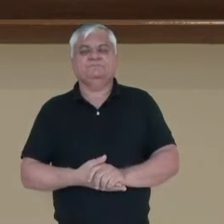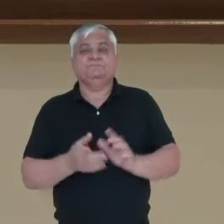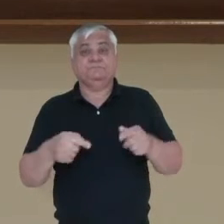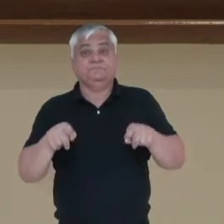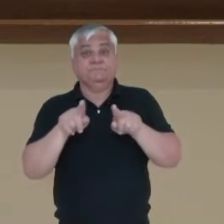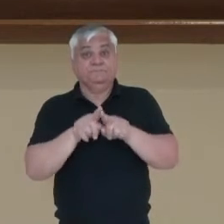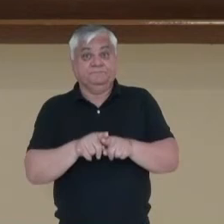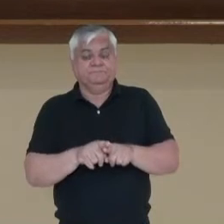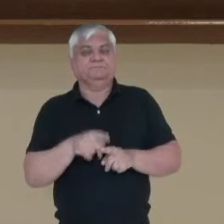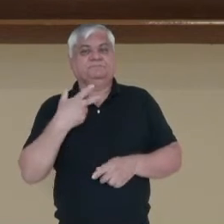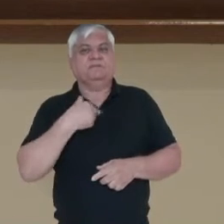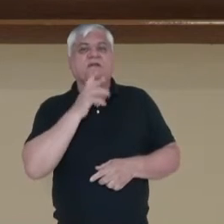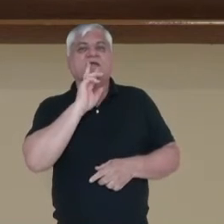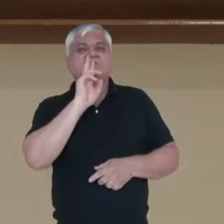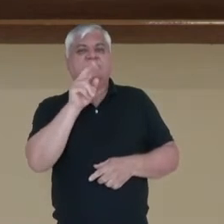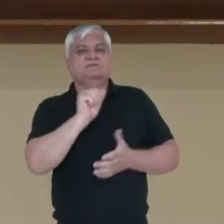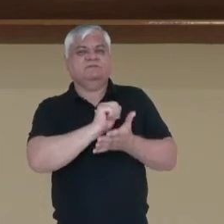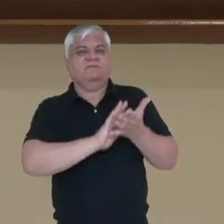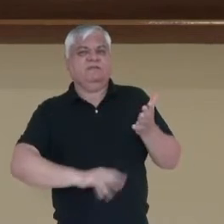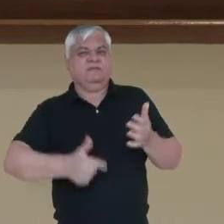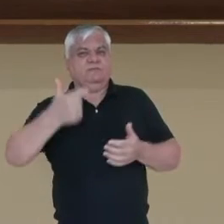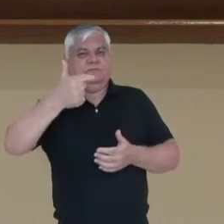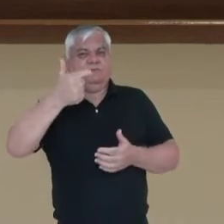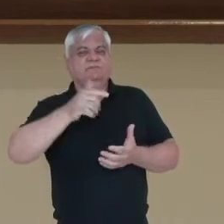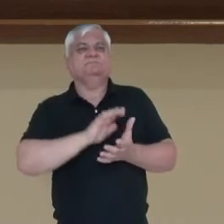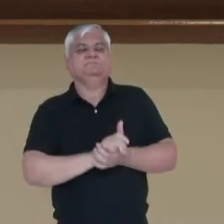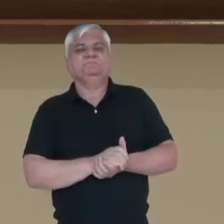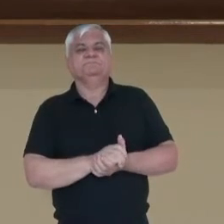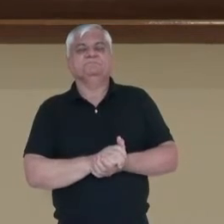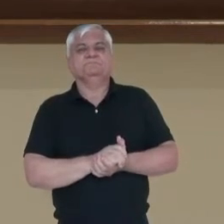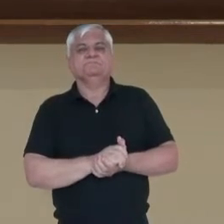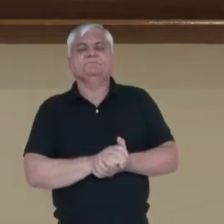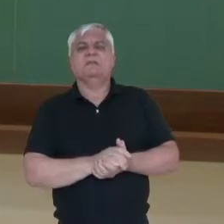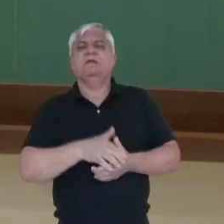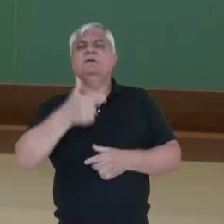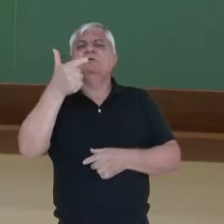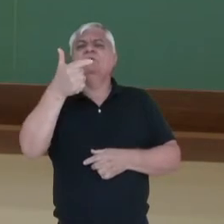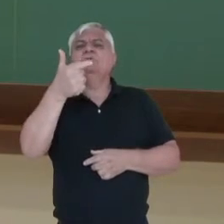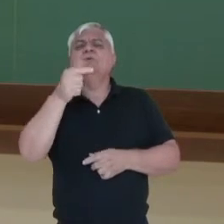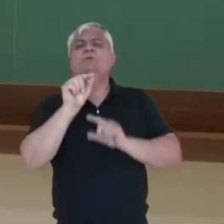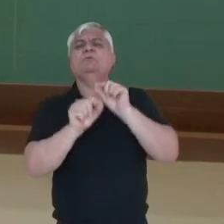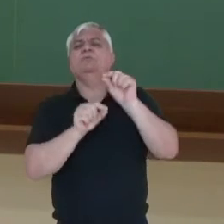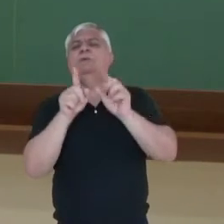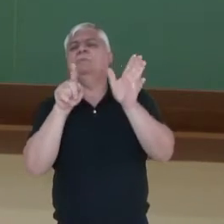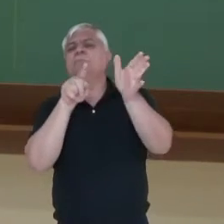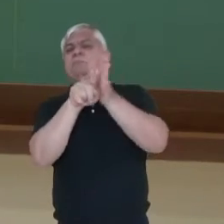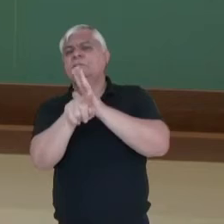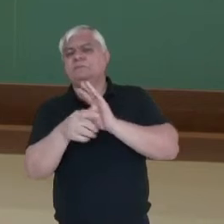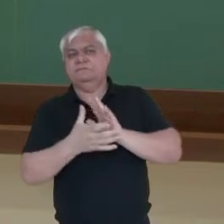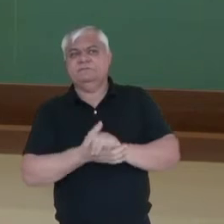Voltei a gabaritar contigo a atividade 2. Na atividade 2, qual era a proposta?